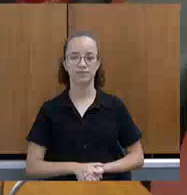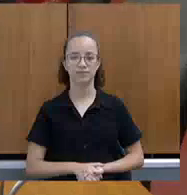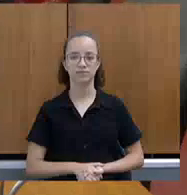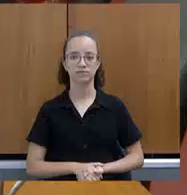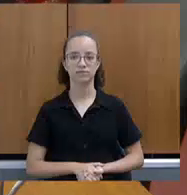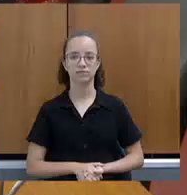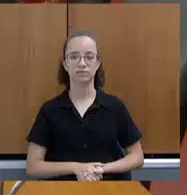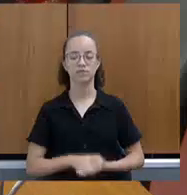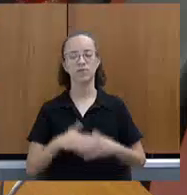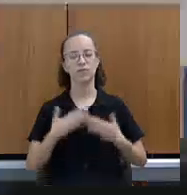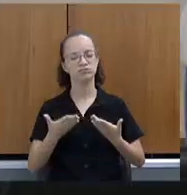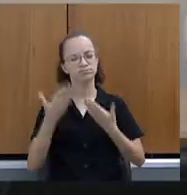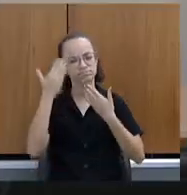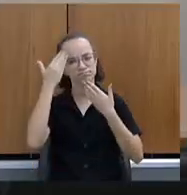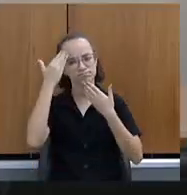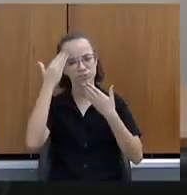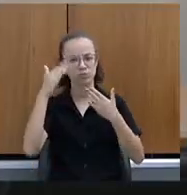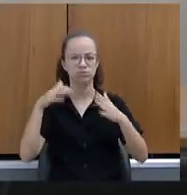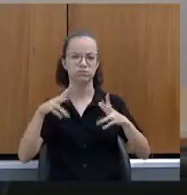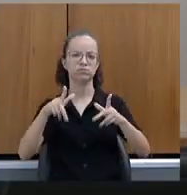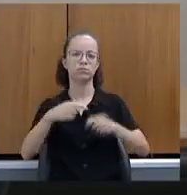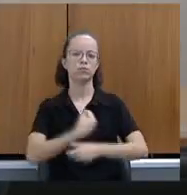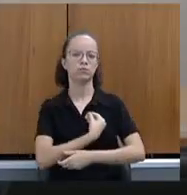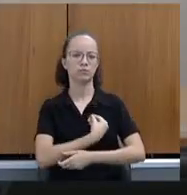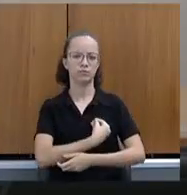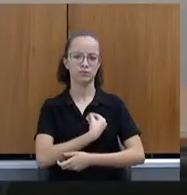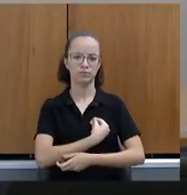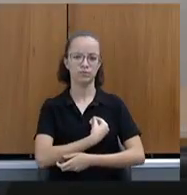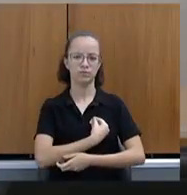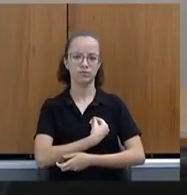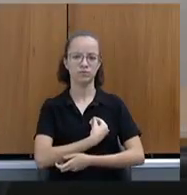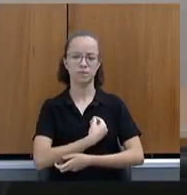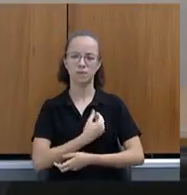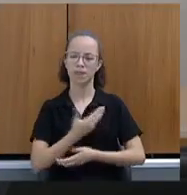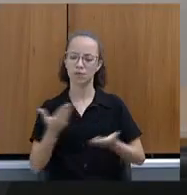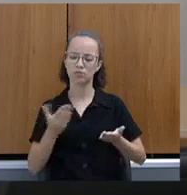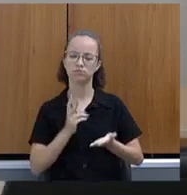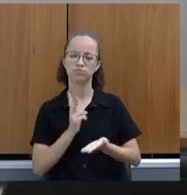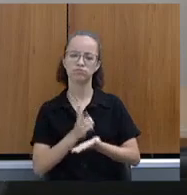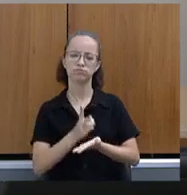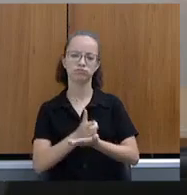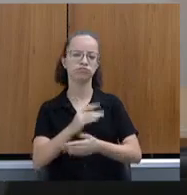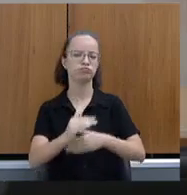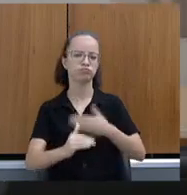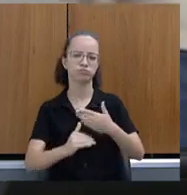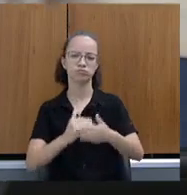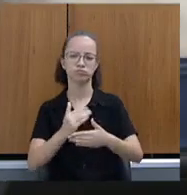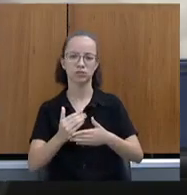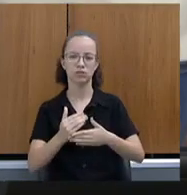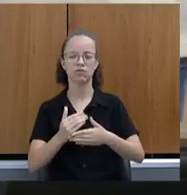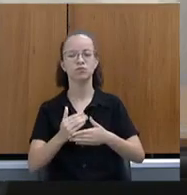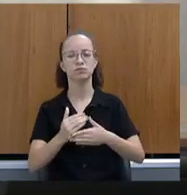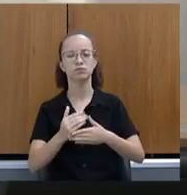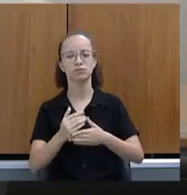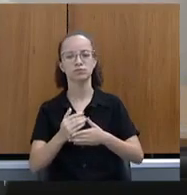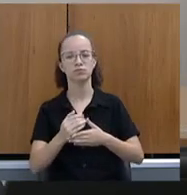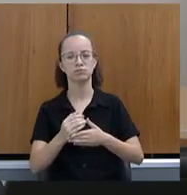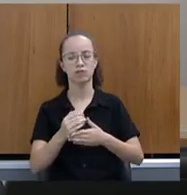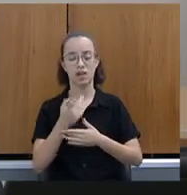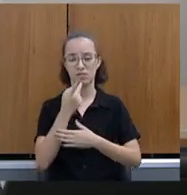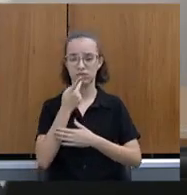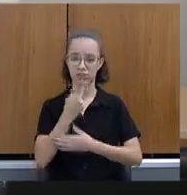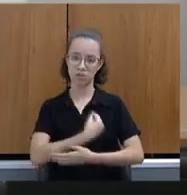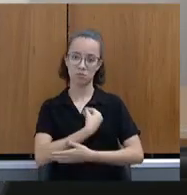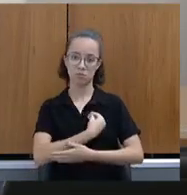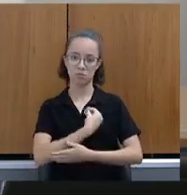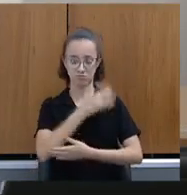enfim agradecemos aí a presença de todos no momento que a gente for dar na sequência a gente vai registrando as demais presença